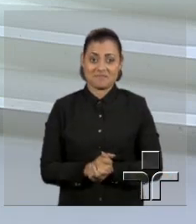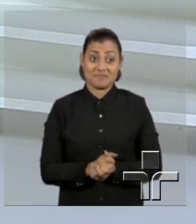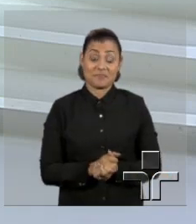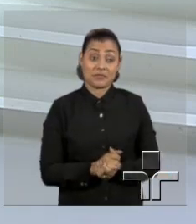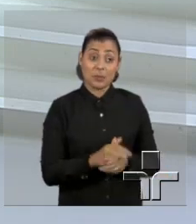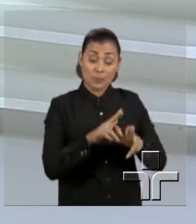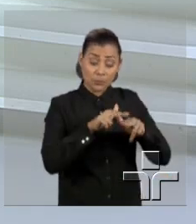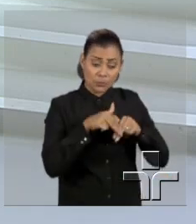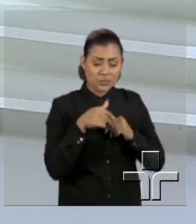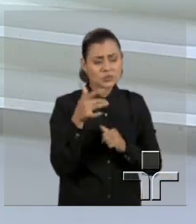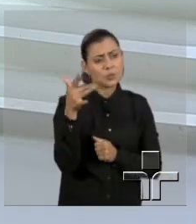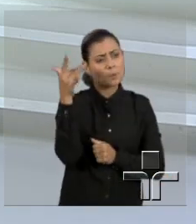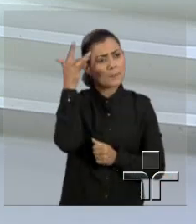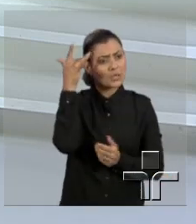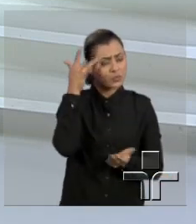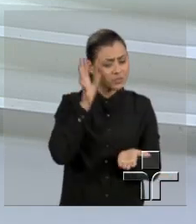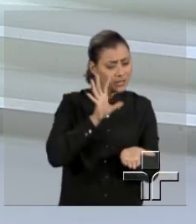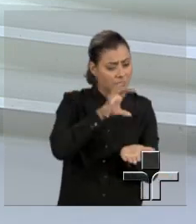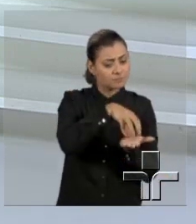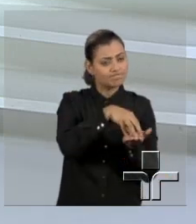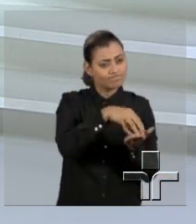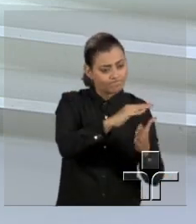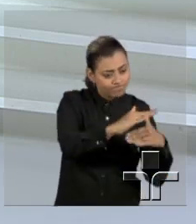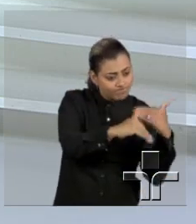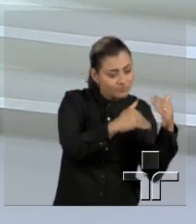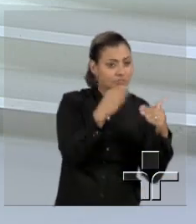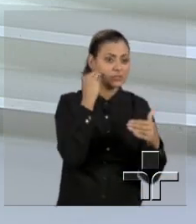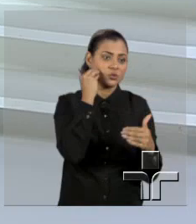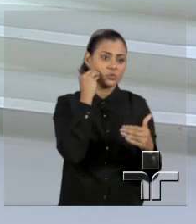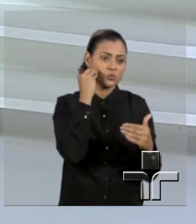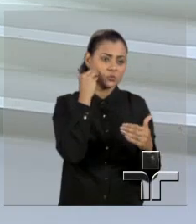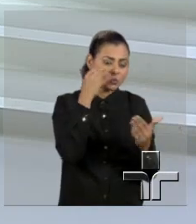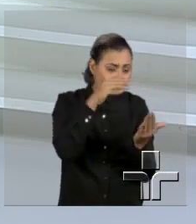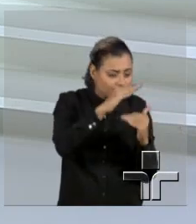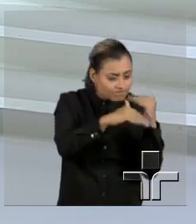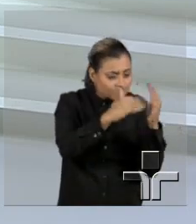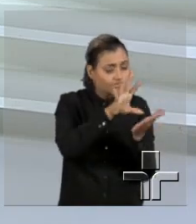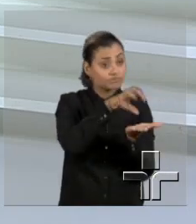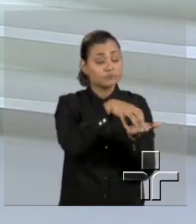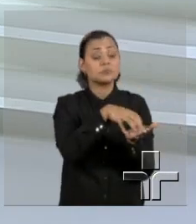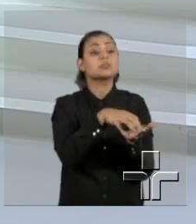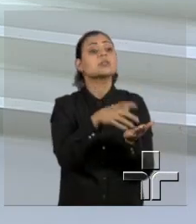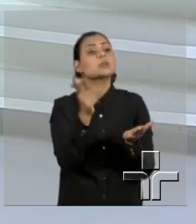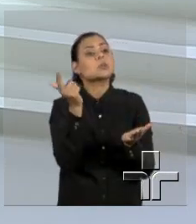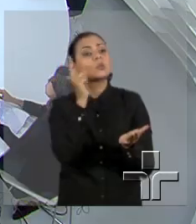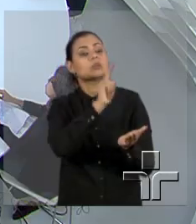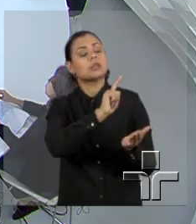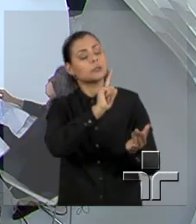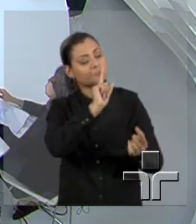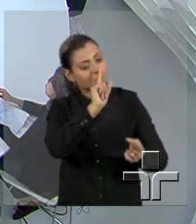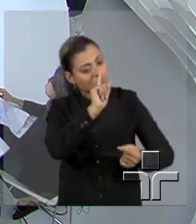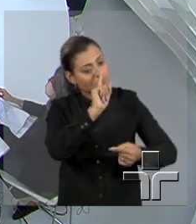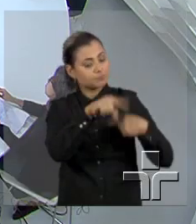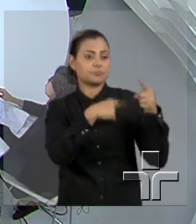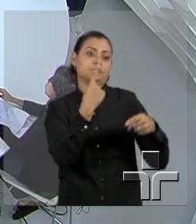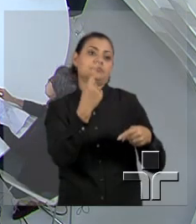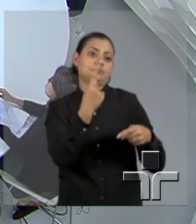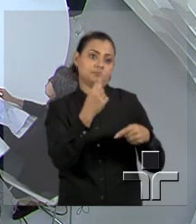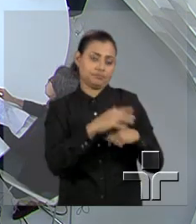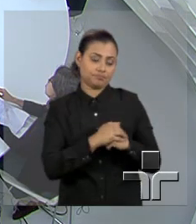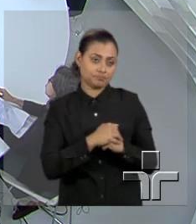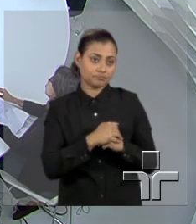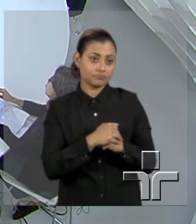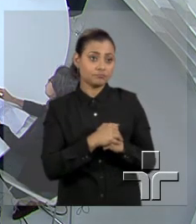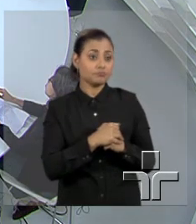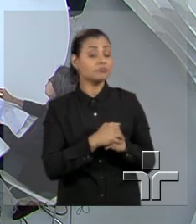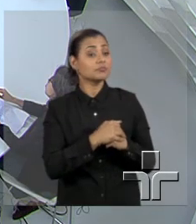O amadurecimento das instituições leva ao ocaso do personalismo. Ao